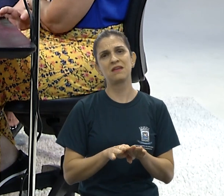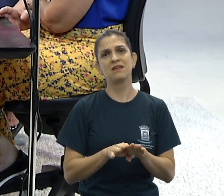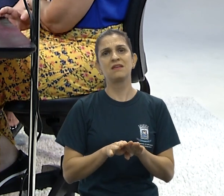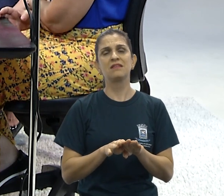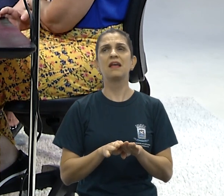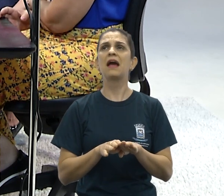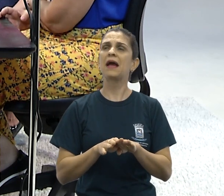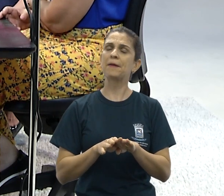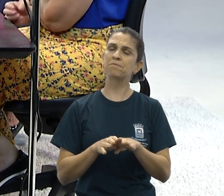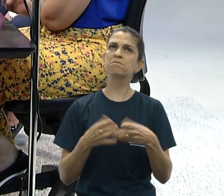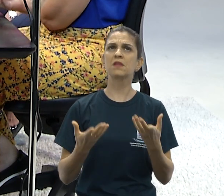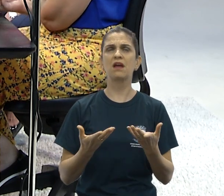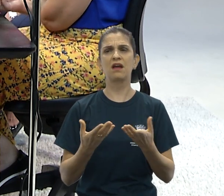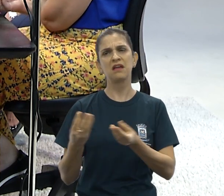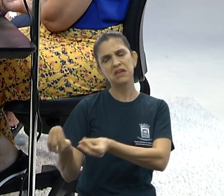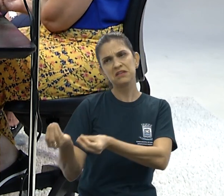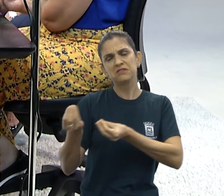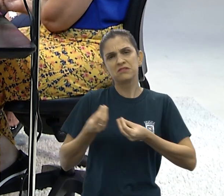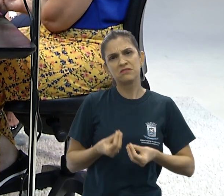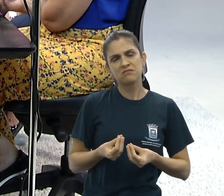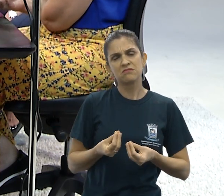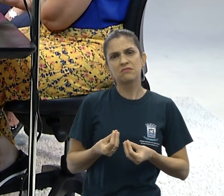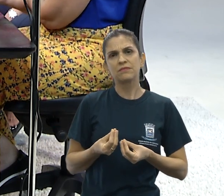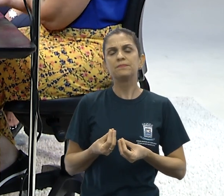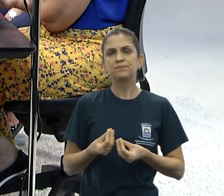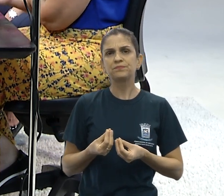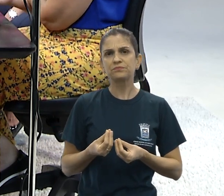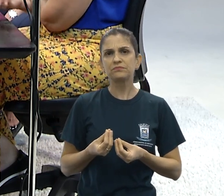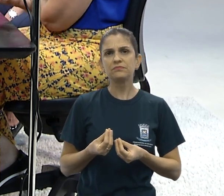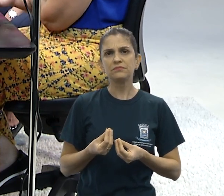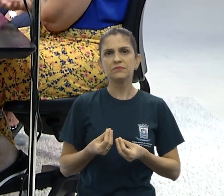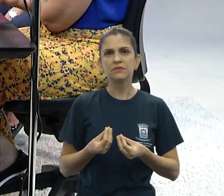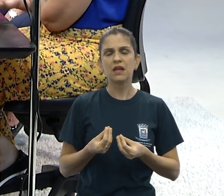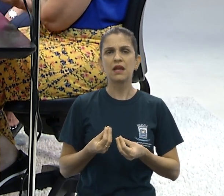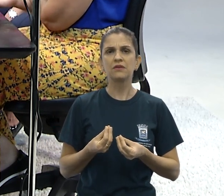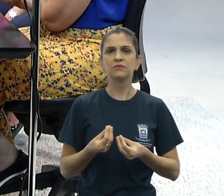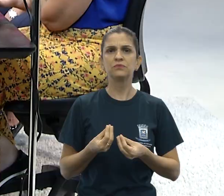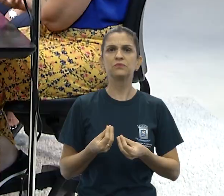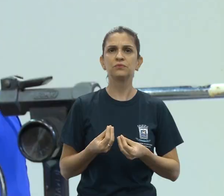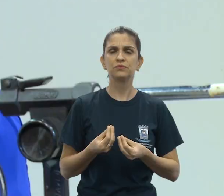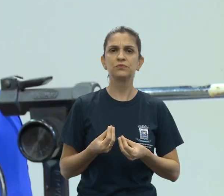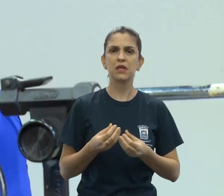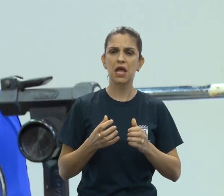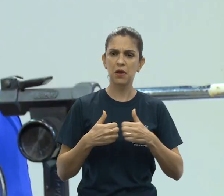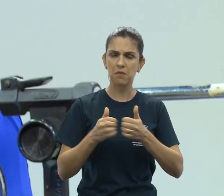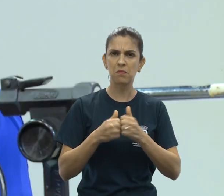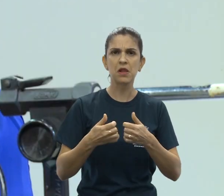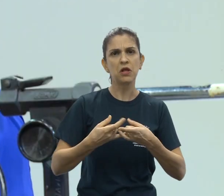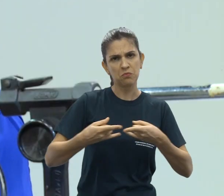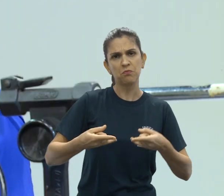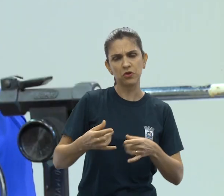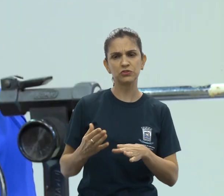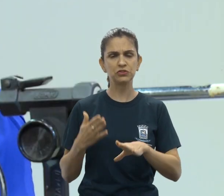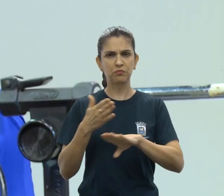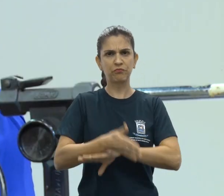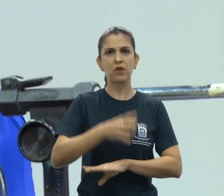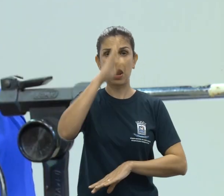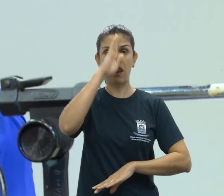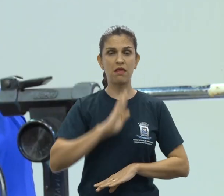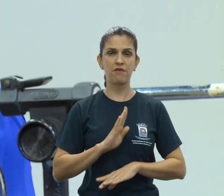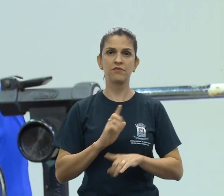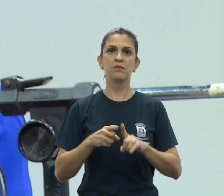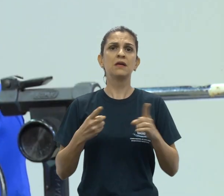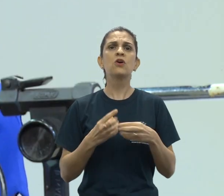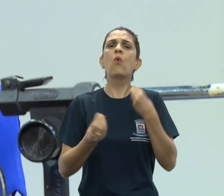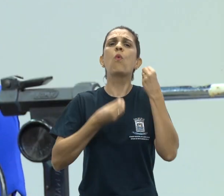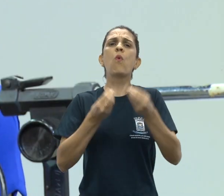fornece um coletivo, né? Uma passagem livre de coletivo. Sim, mas eu não tinha condição de pegar um coletivo.